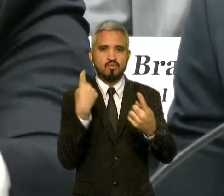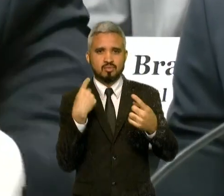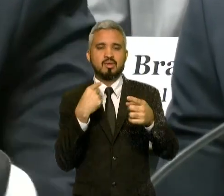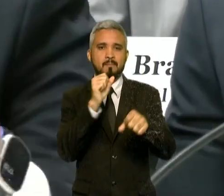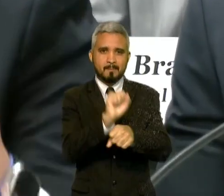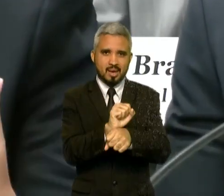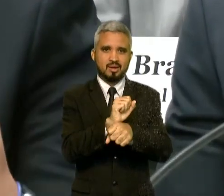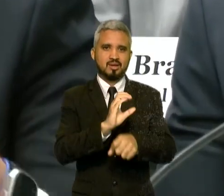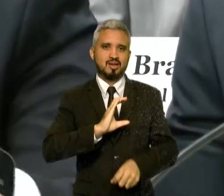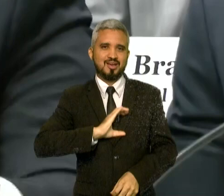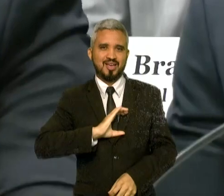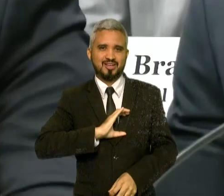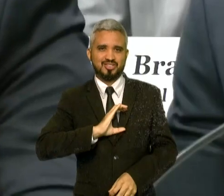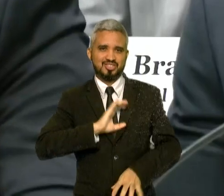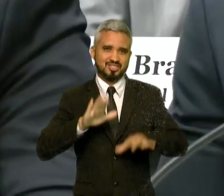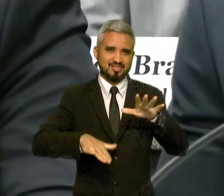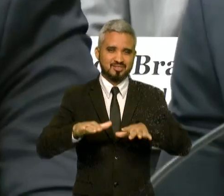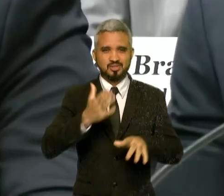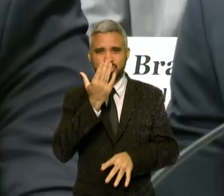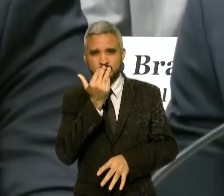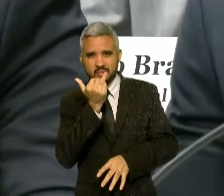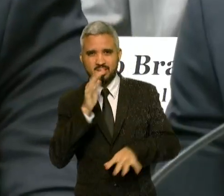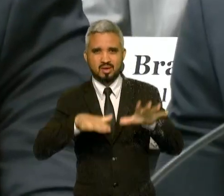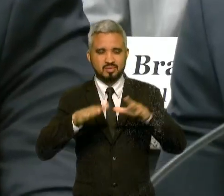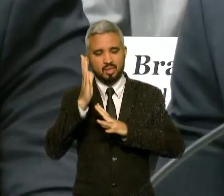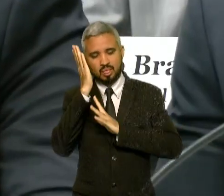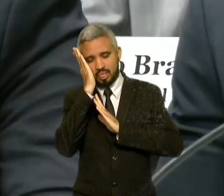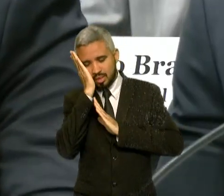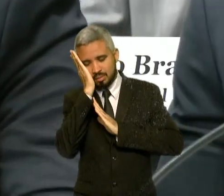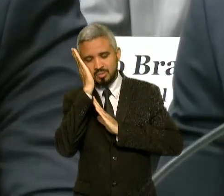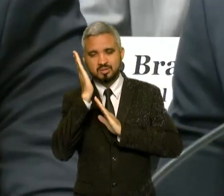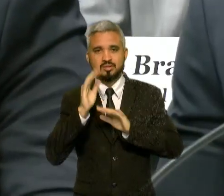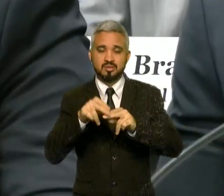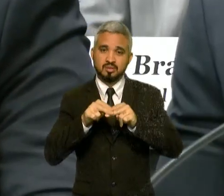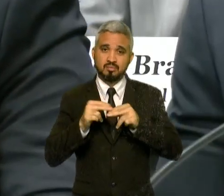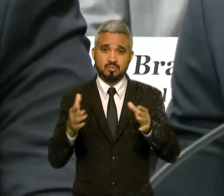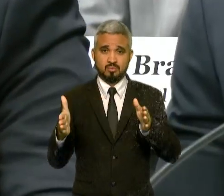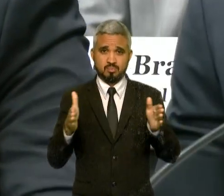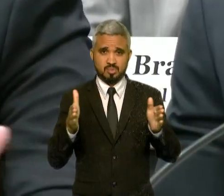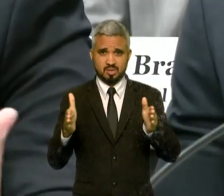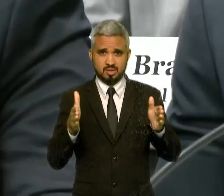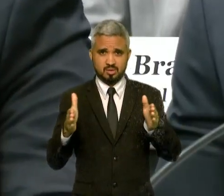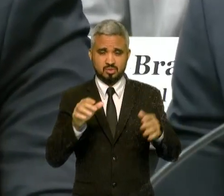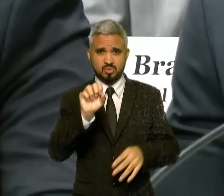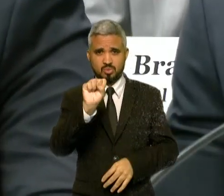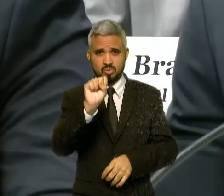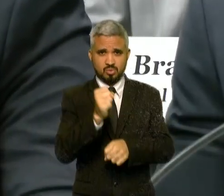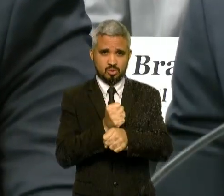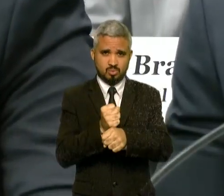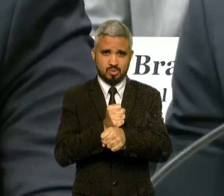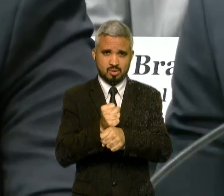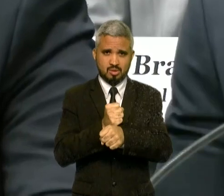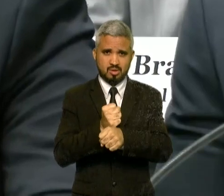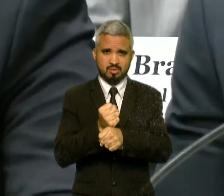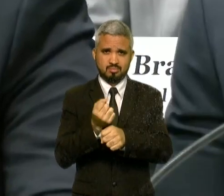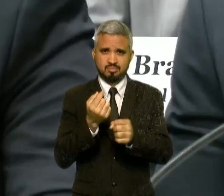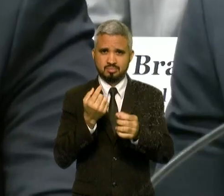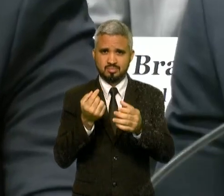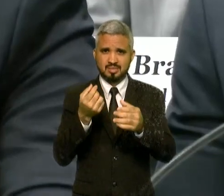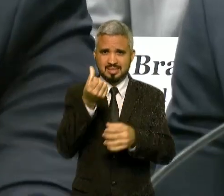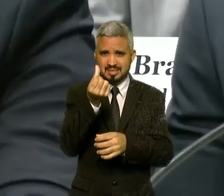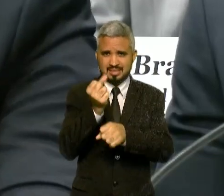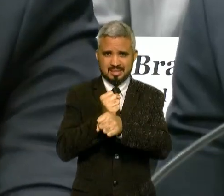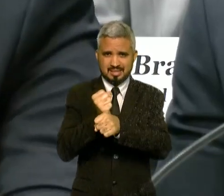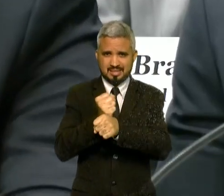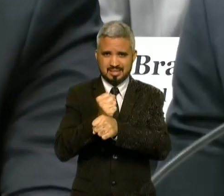no curto prazo, no prazo aí de 6 anos, 8 anos, de 6 anos para cá a gente vê que Caxias